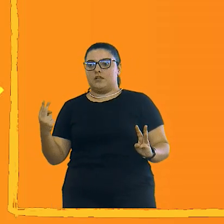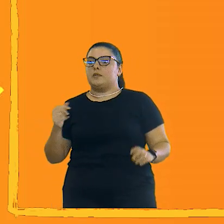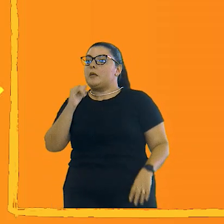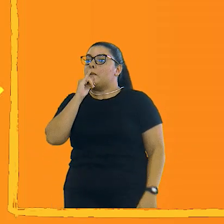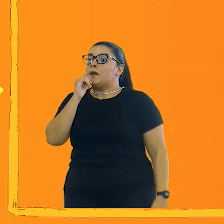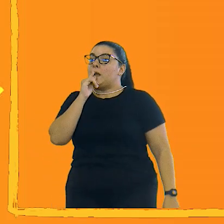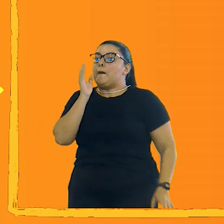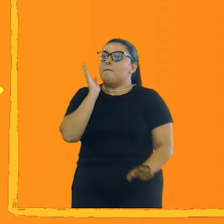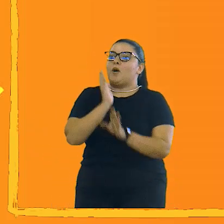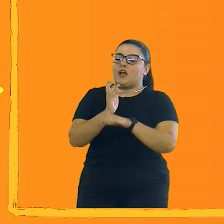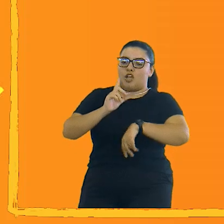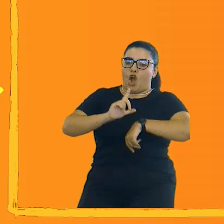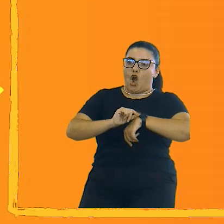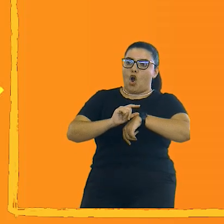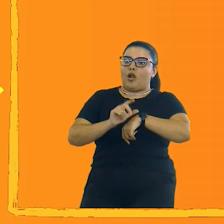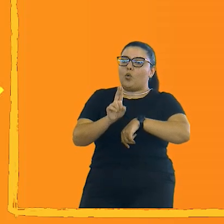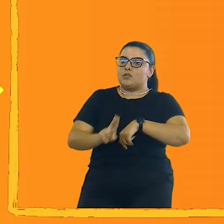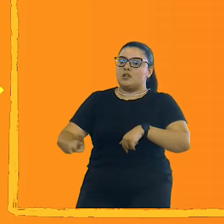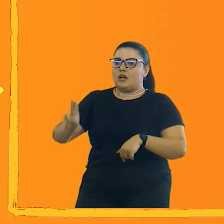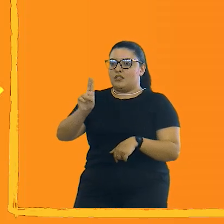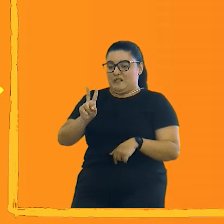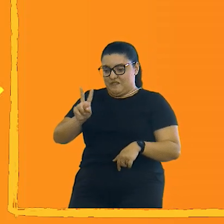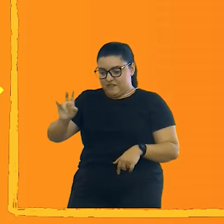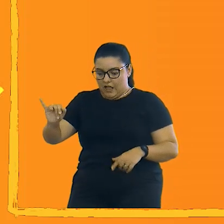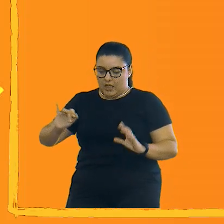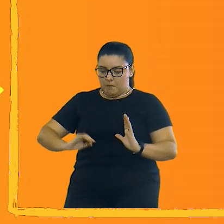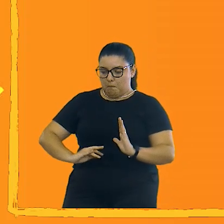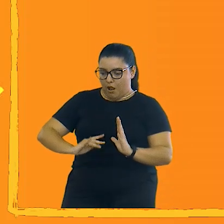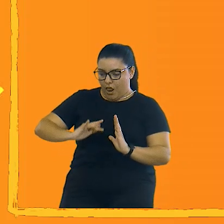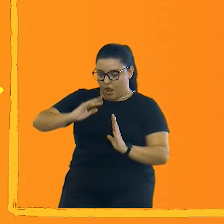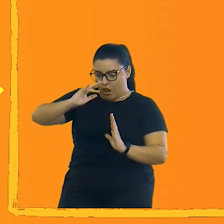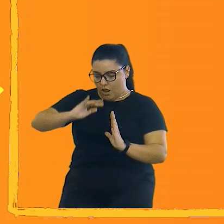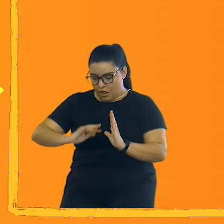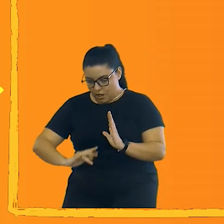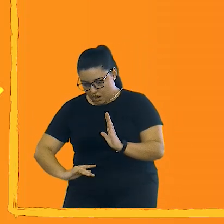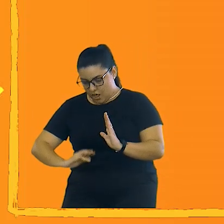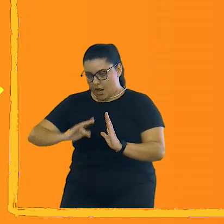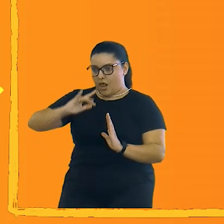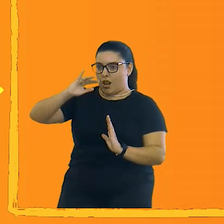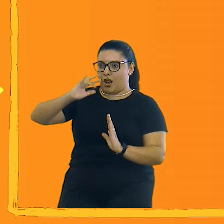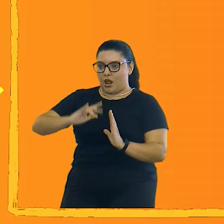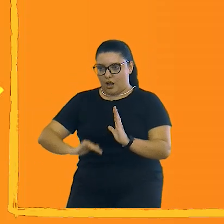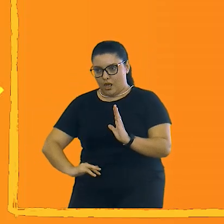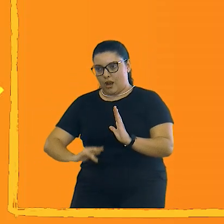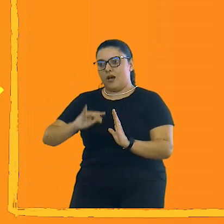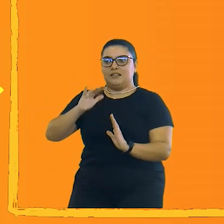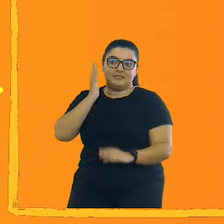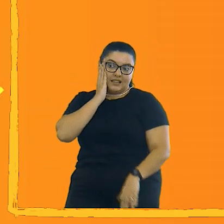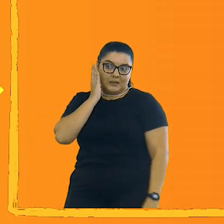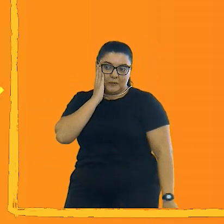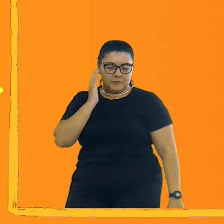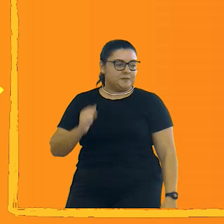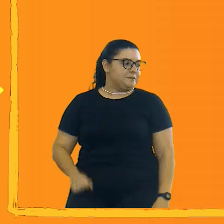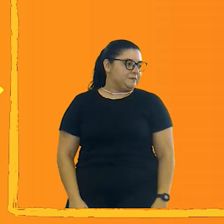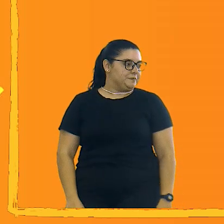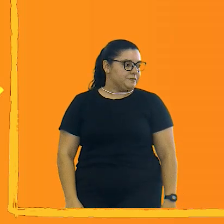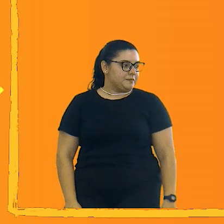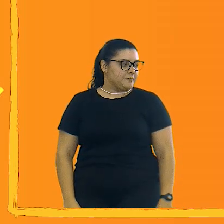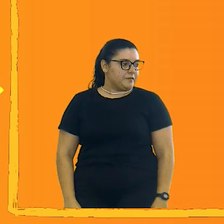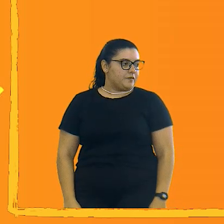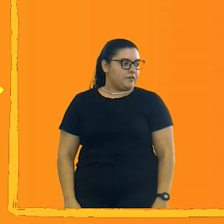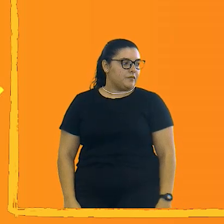metro CIC por H do consumo de água que abasteceu a cisterna